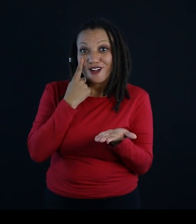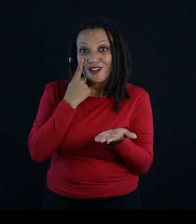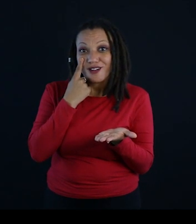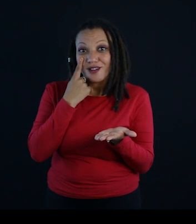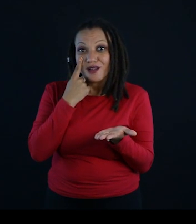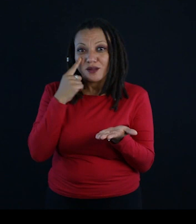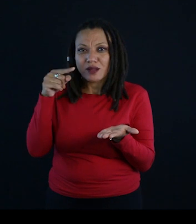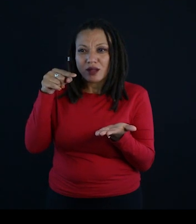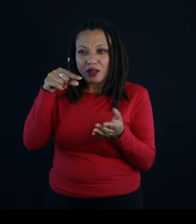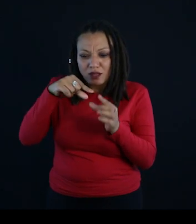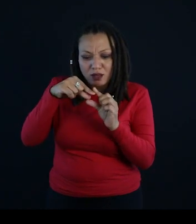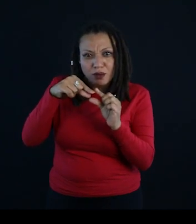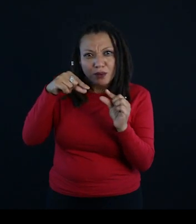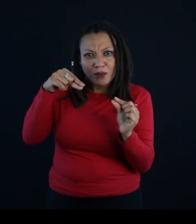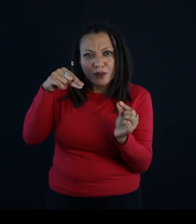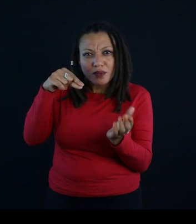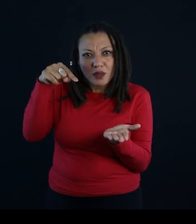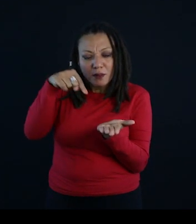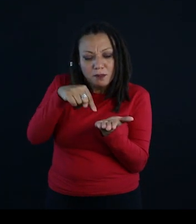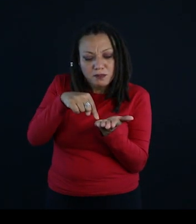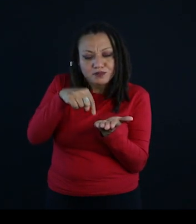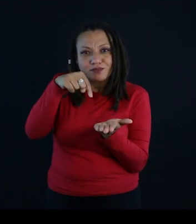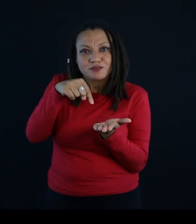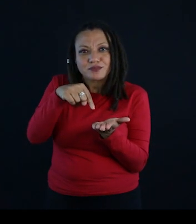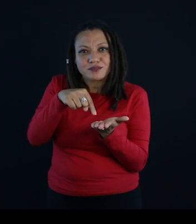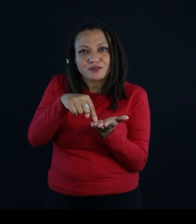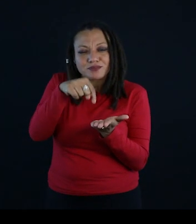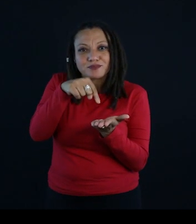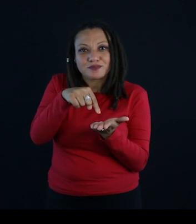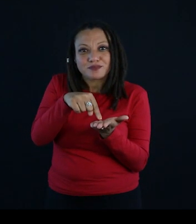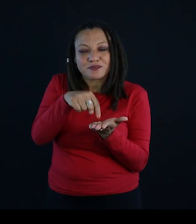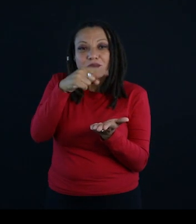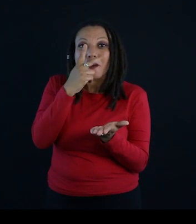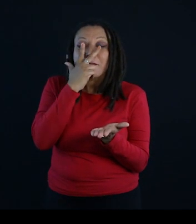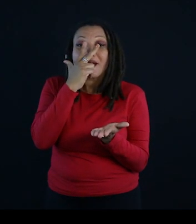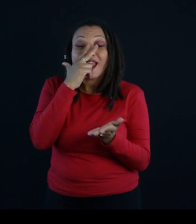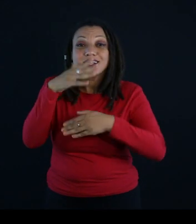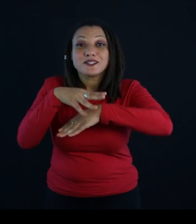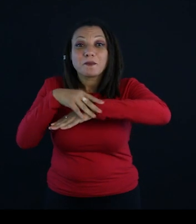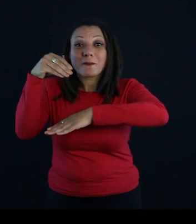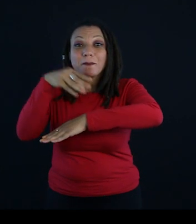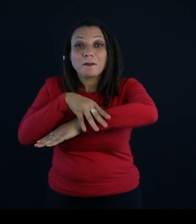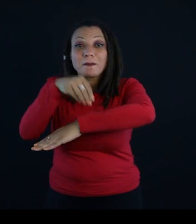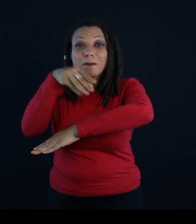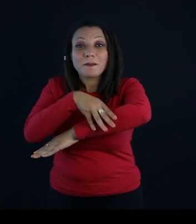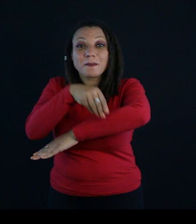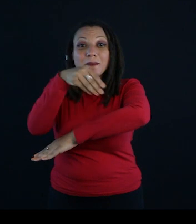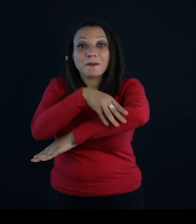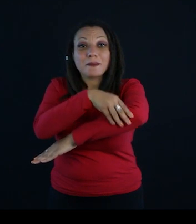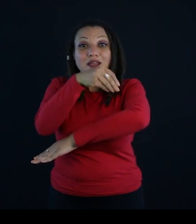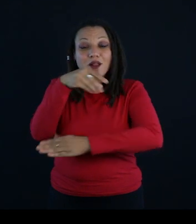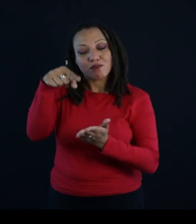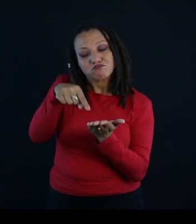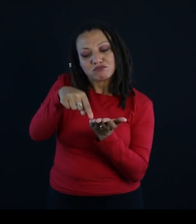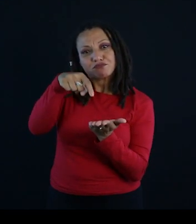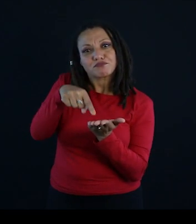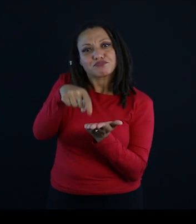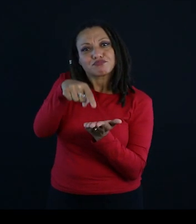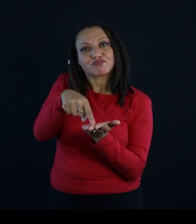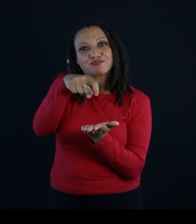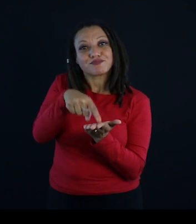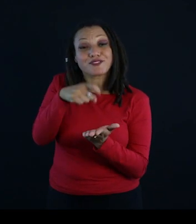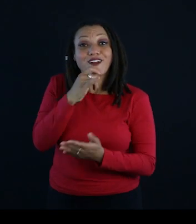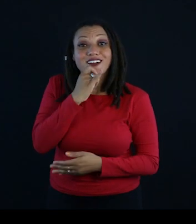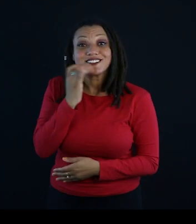assim, ó, só com a pontinha do pincel, pra ficar uma texturinha de pelo nele.